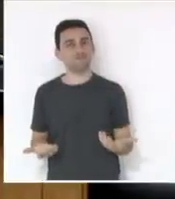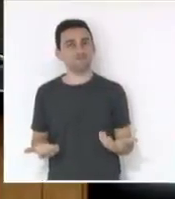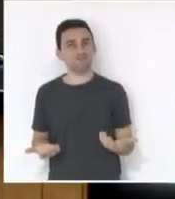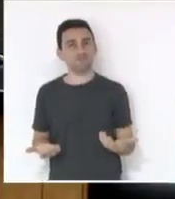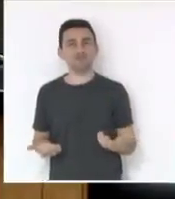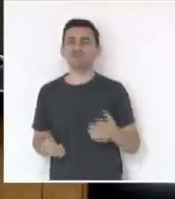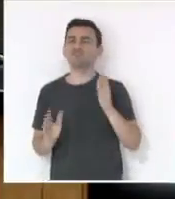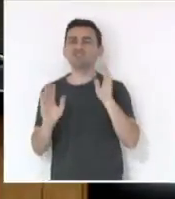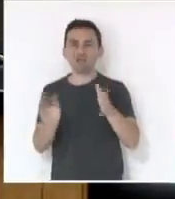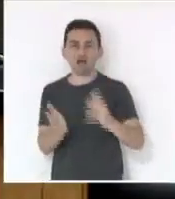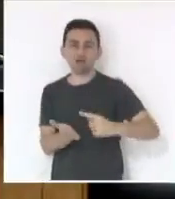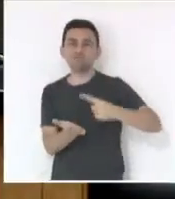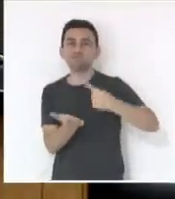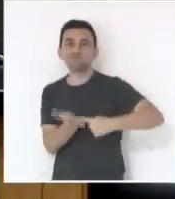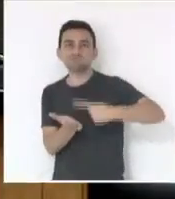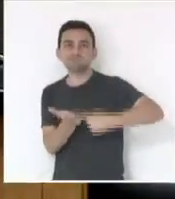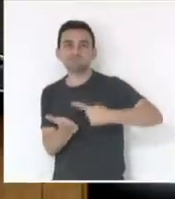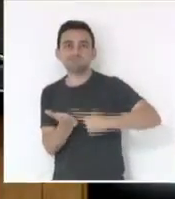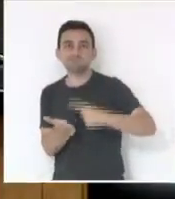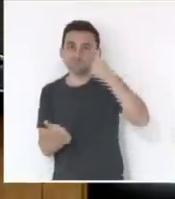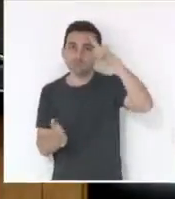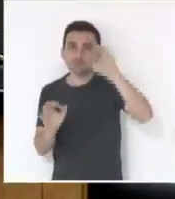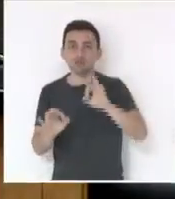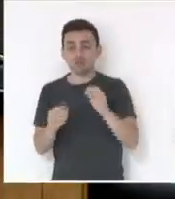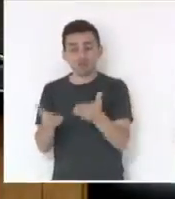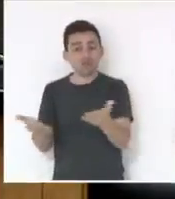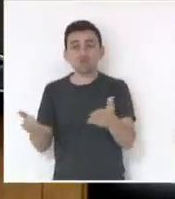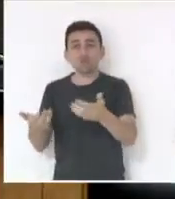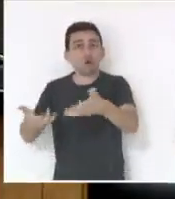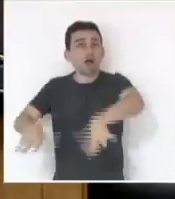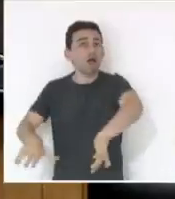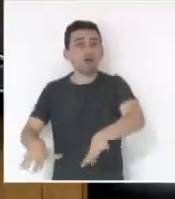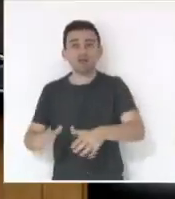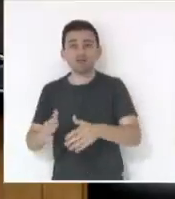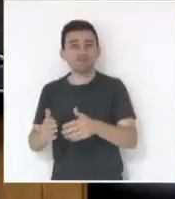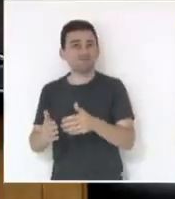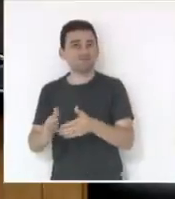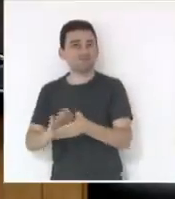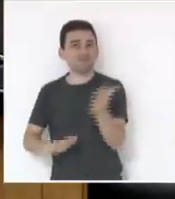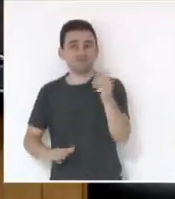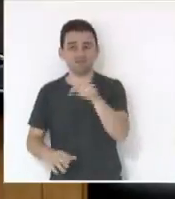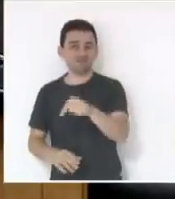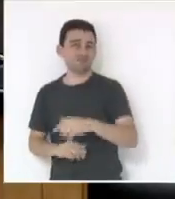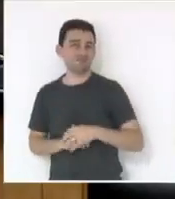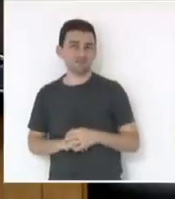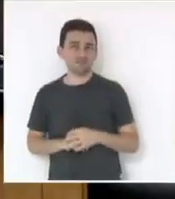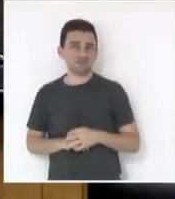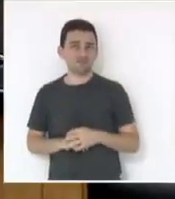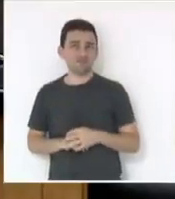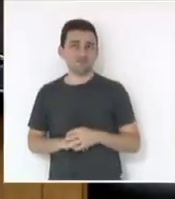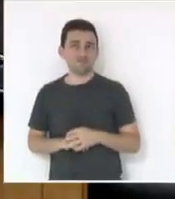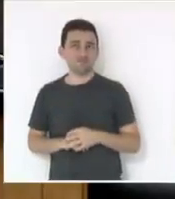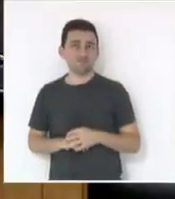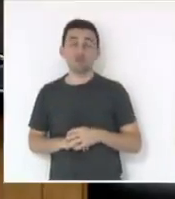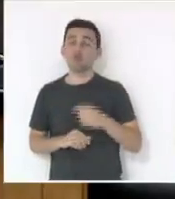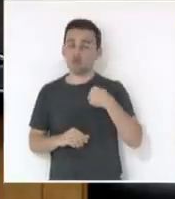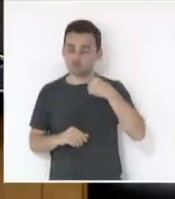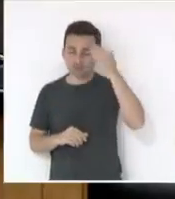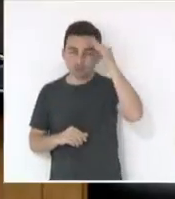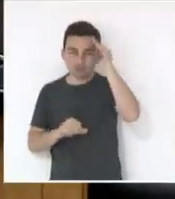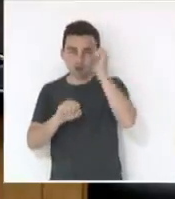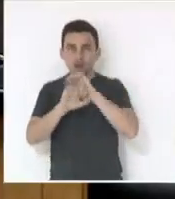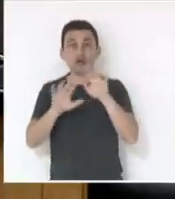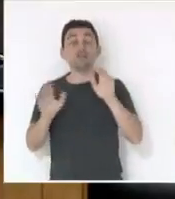marcado vários prazos, eles também não querem sair, e têm que sair. Eu entendo, e eu vi uma